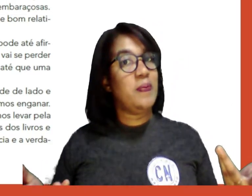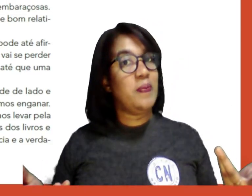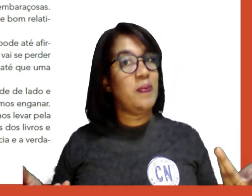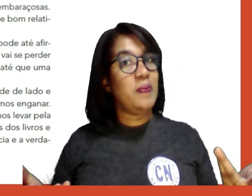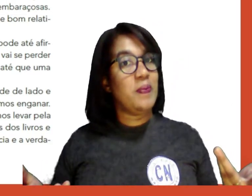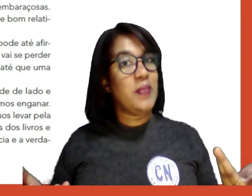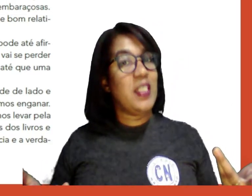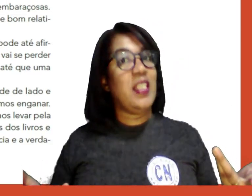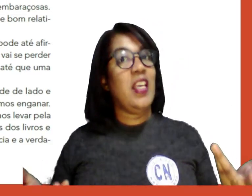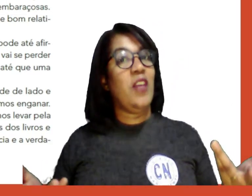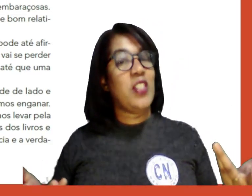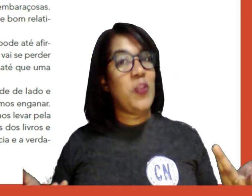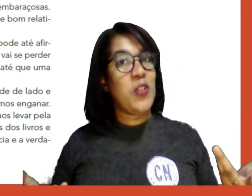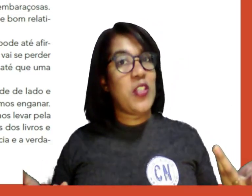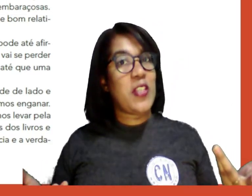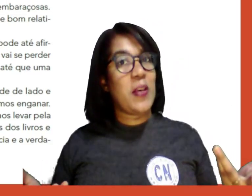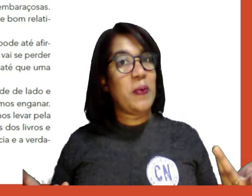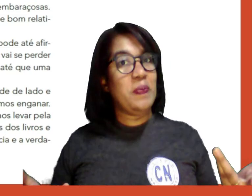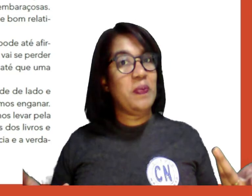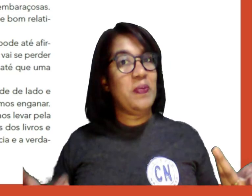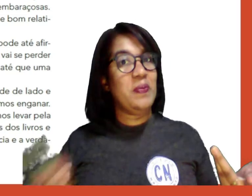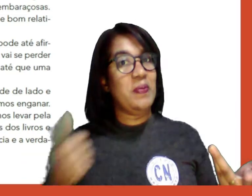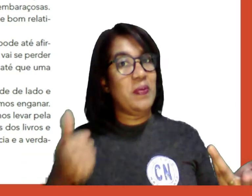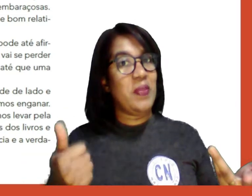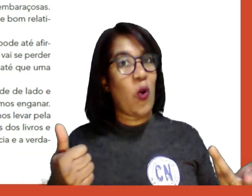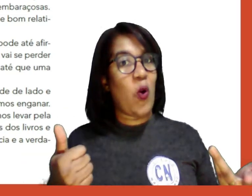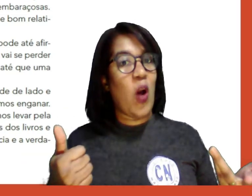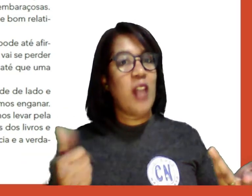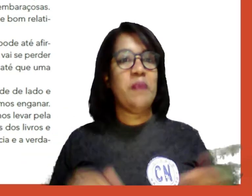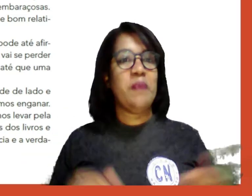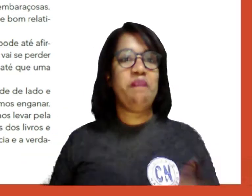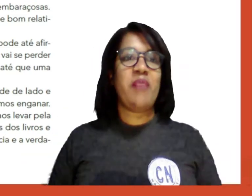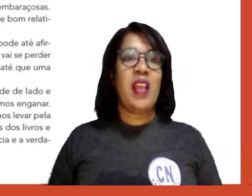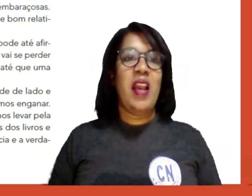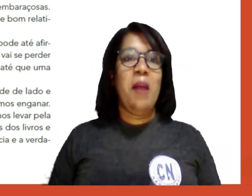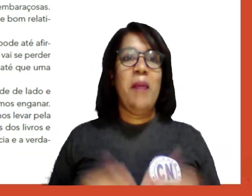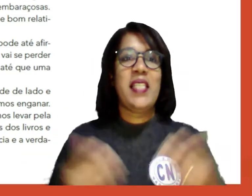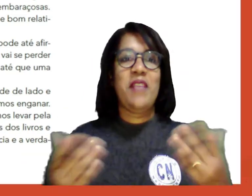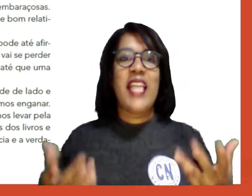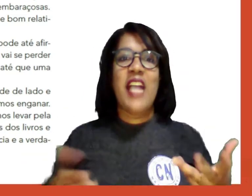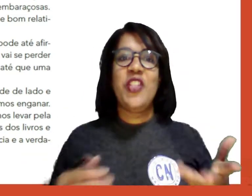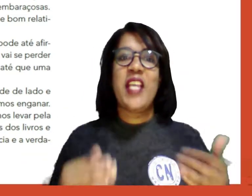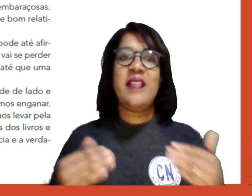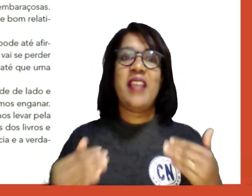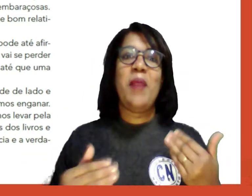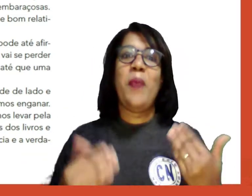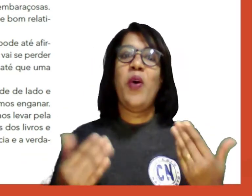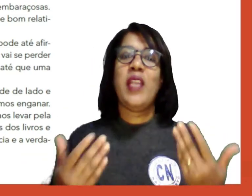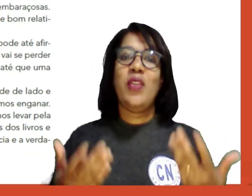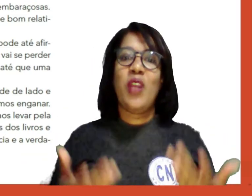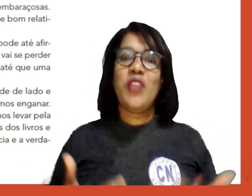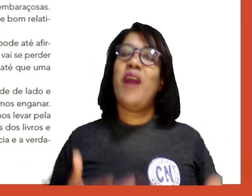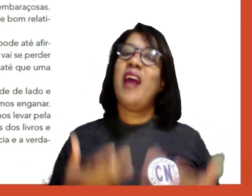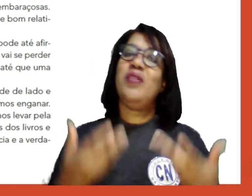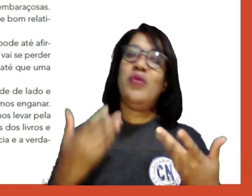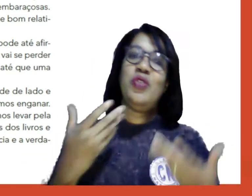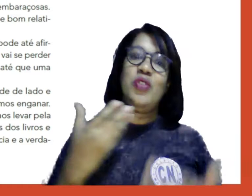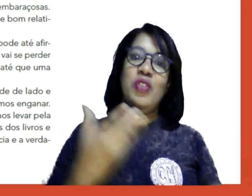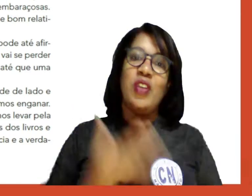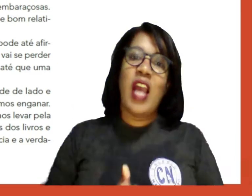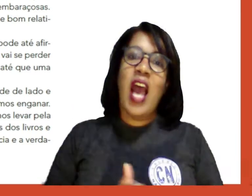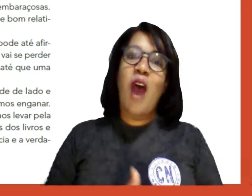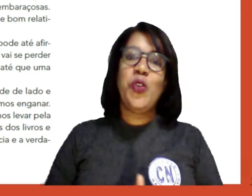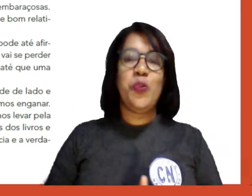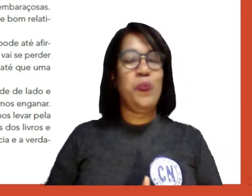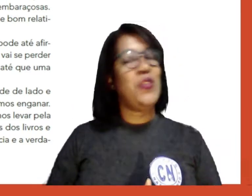ano? O que vocês me dizem? Concordam? Mas a verdade nem sempre é portadora de